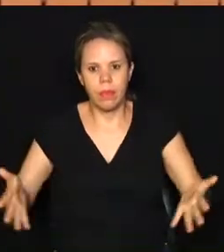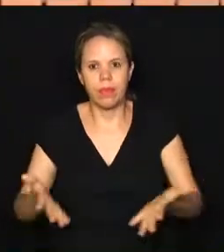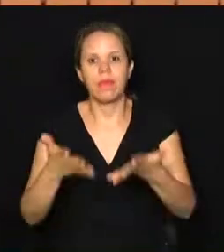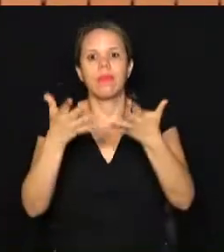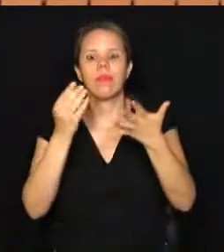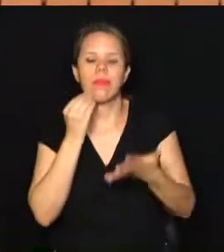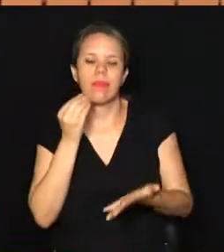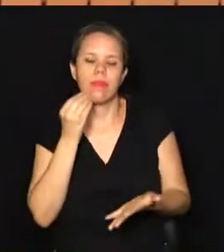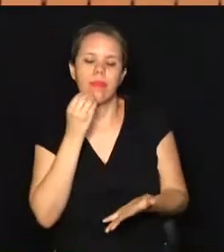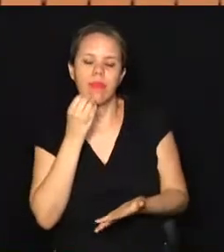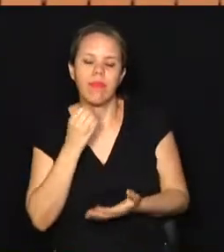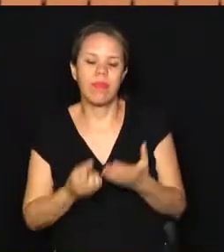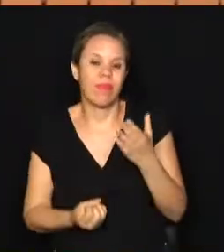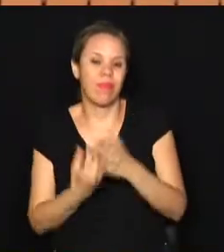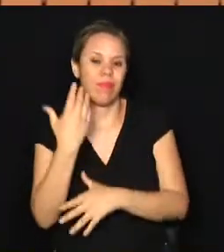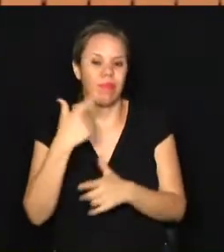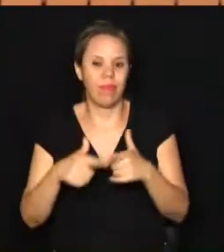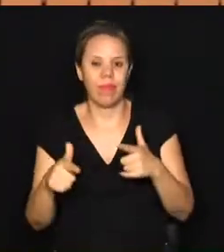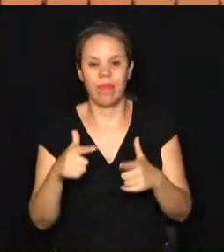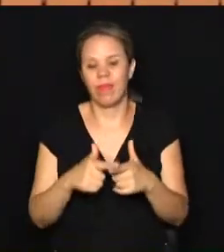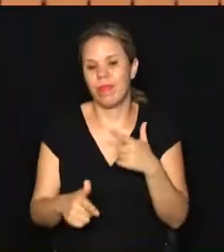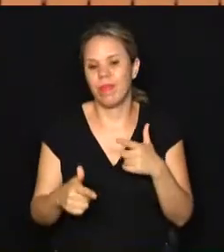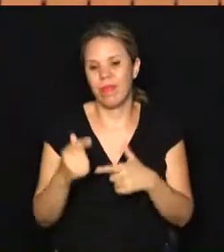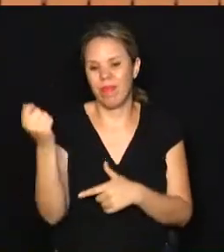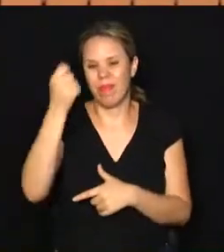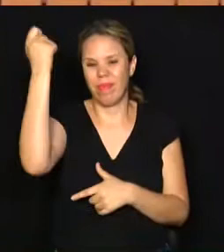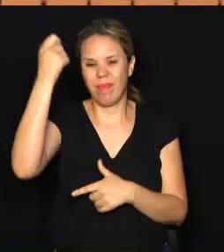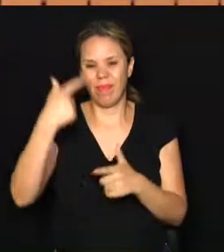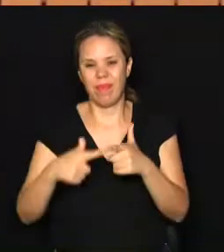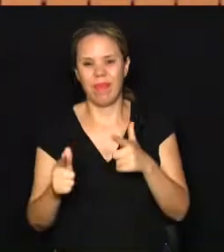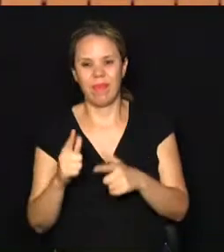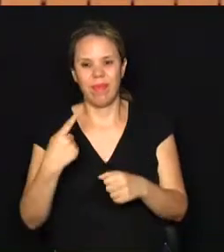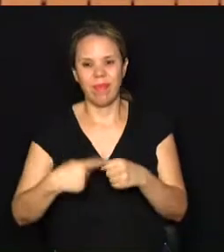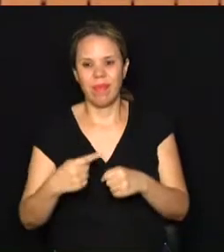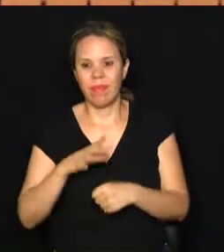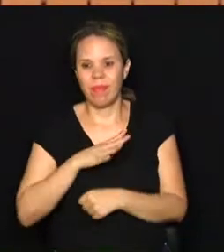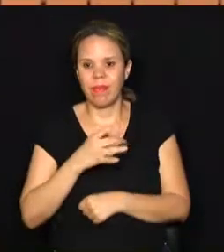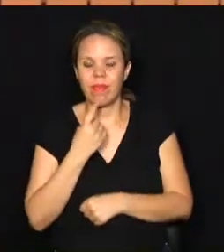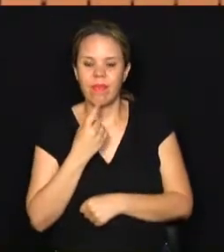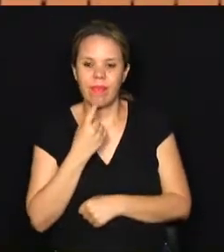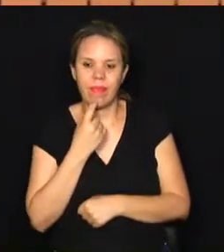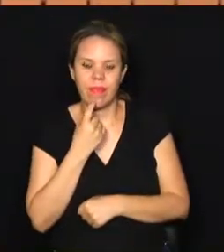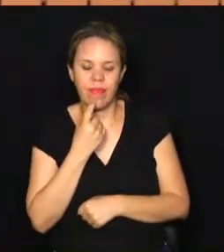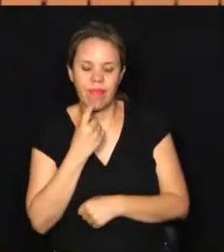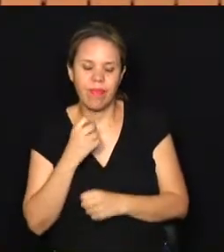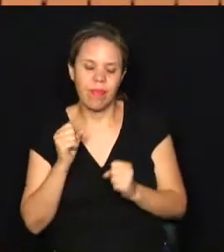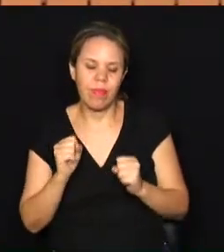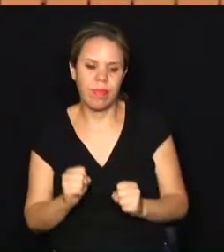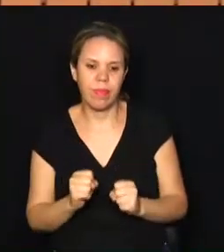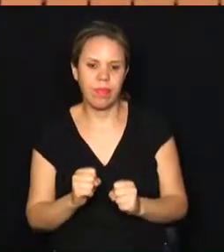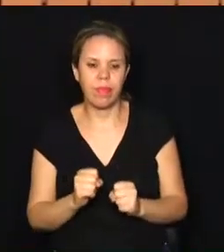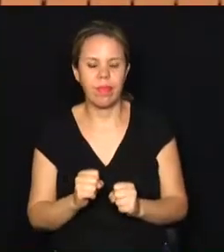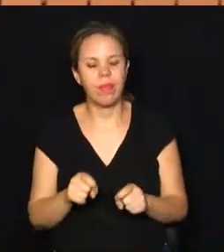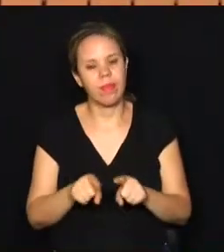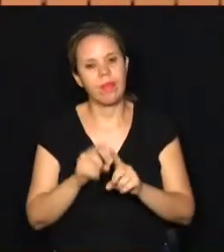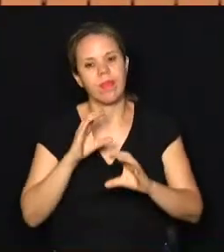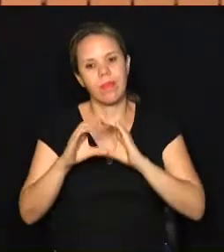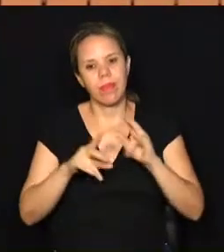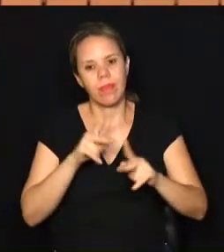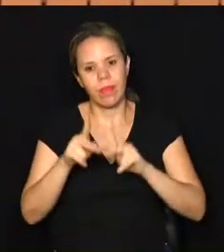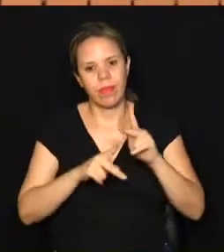de uma situação grave que está acontecendo no município de Campinas e a gente poder ouvir